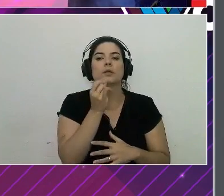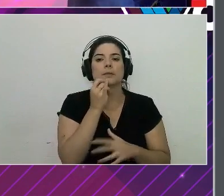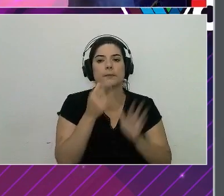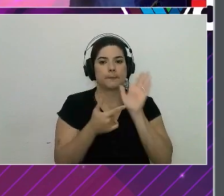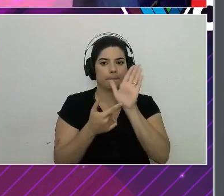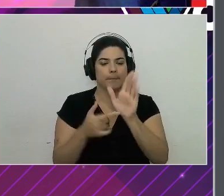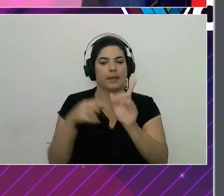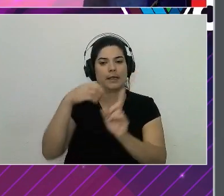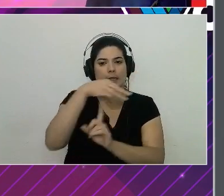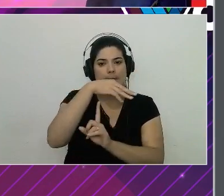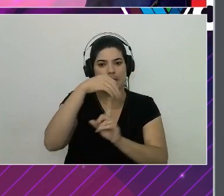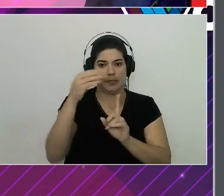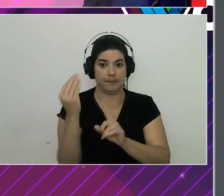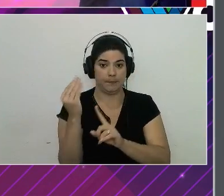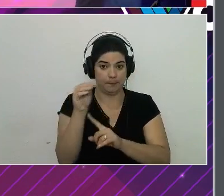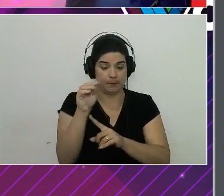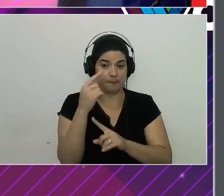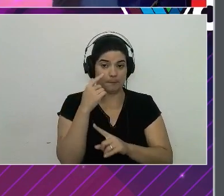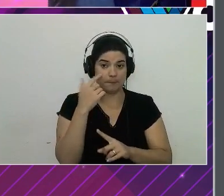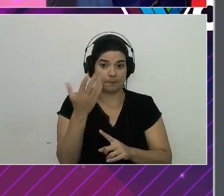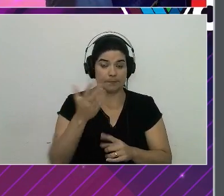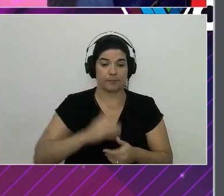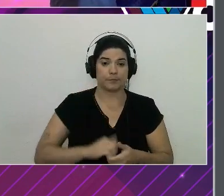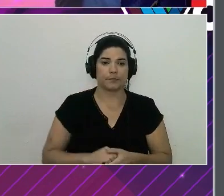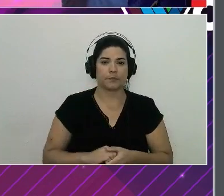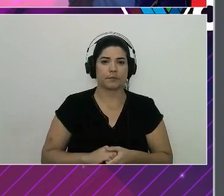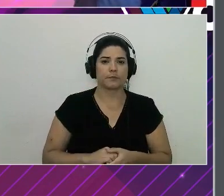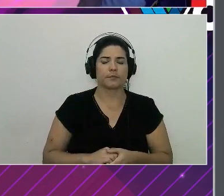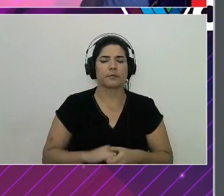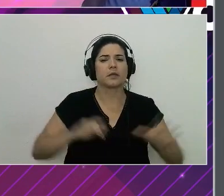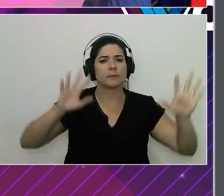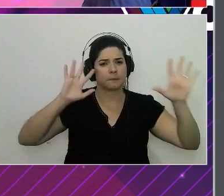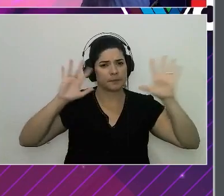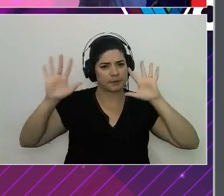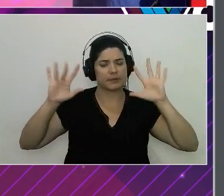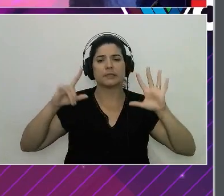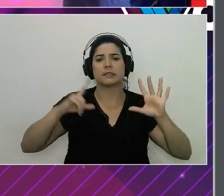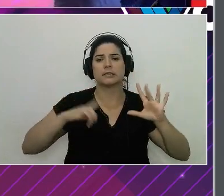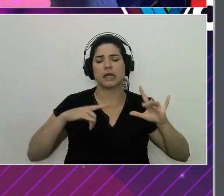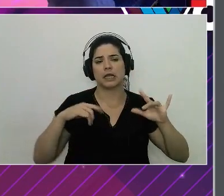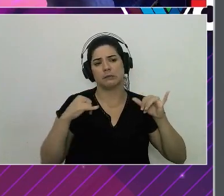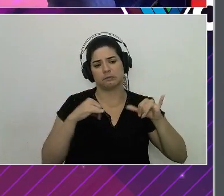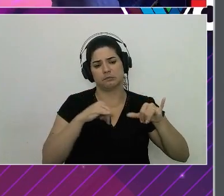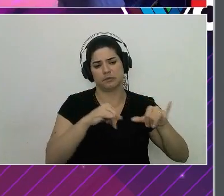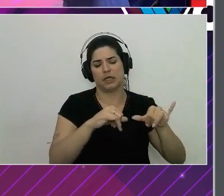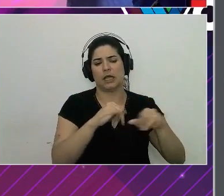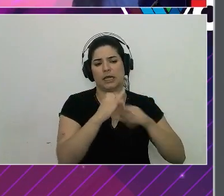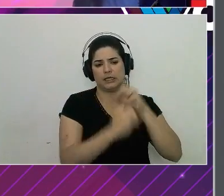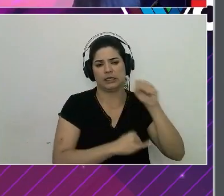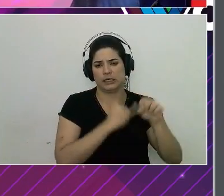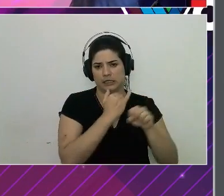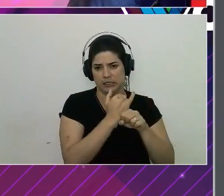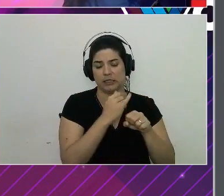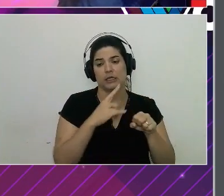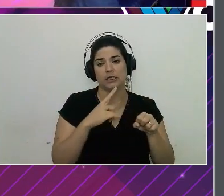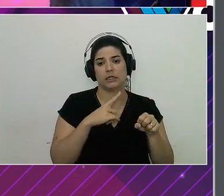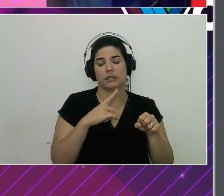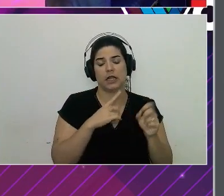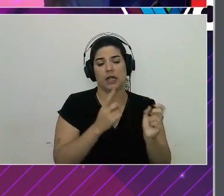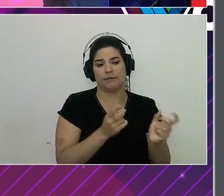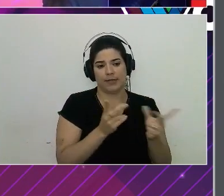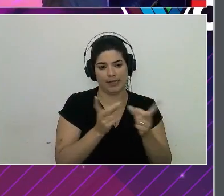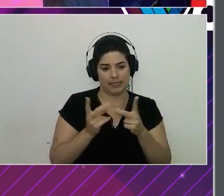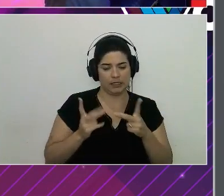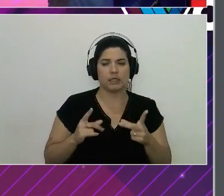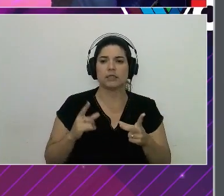coloquei. Então, vamos imaginar que a gente tem aí um marketplace qualquer, um e-commerce, e a gente tem um fluxo simples de simplesmente comprar um